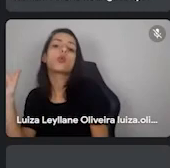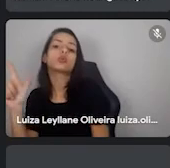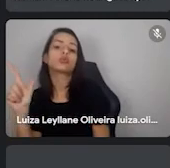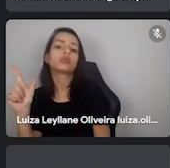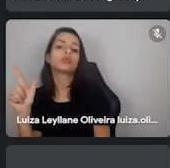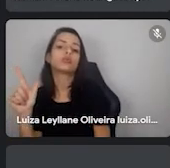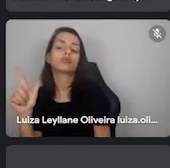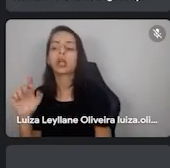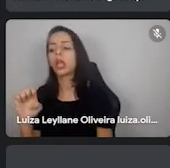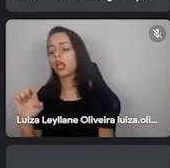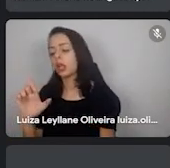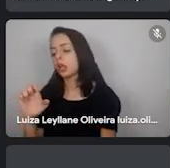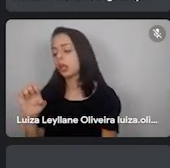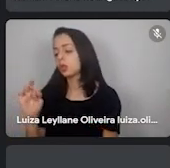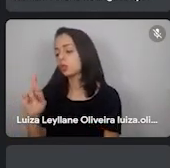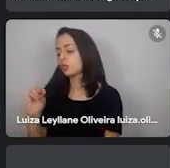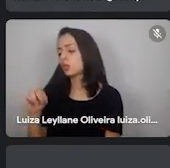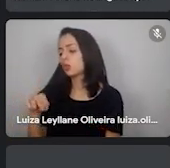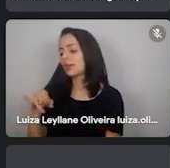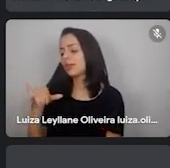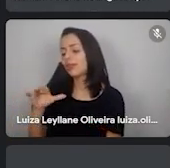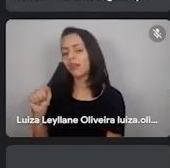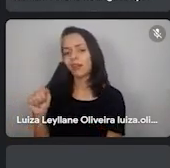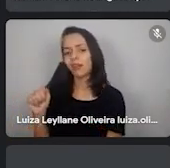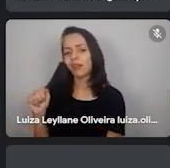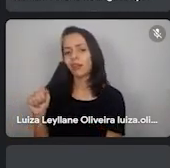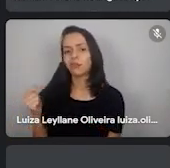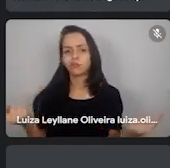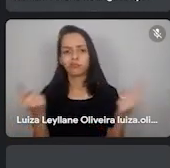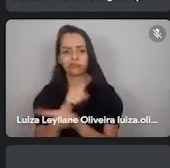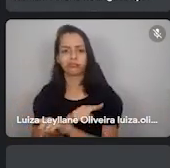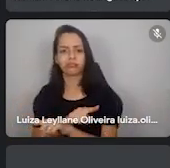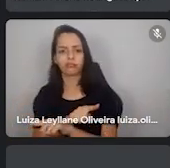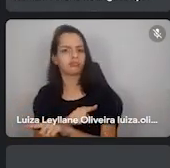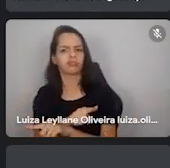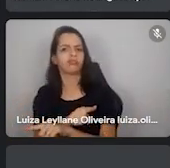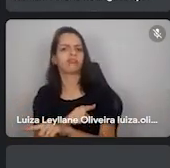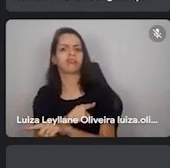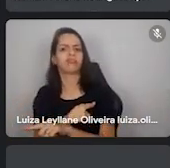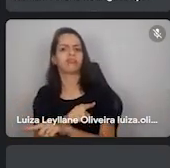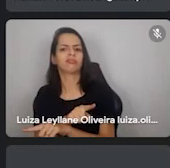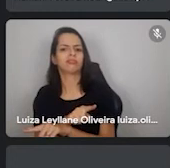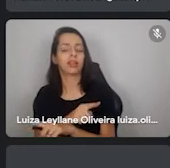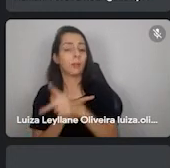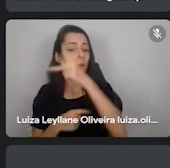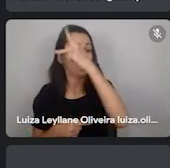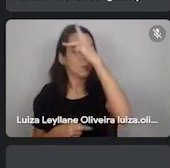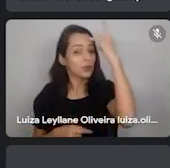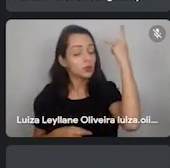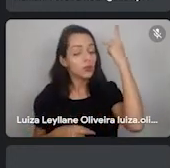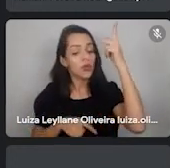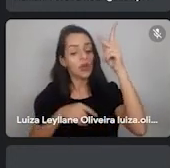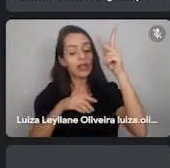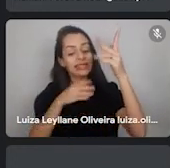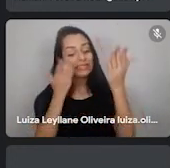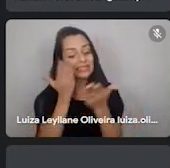Ou vice-versa. Pode acontecer? Pode. Da pessoa ter aquele